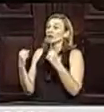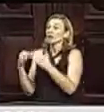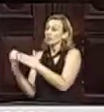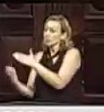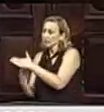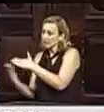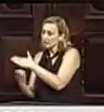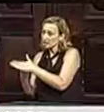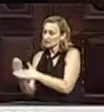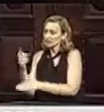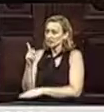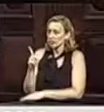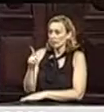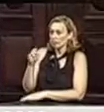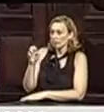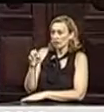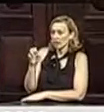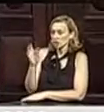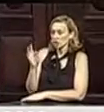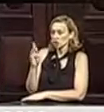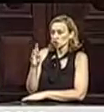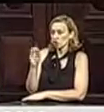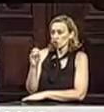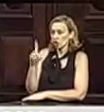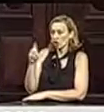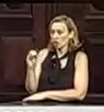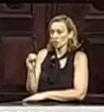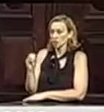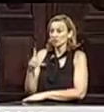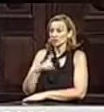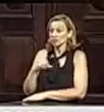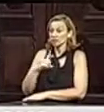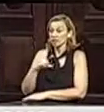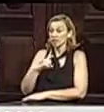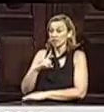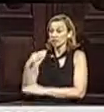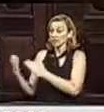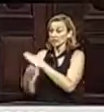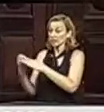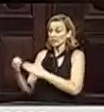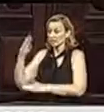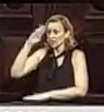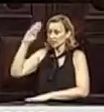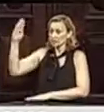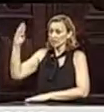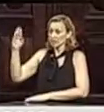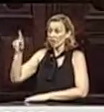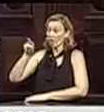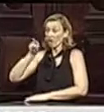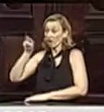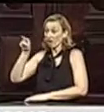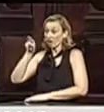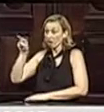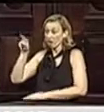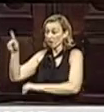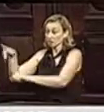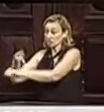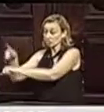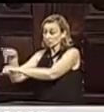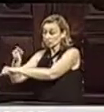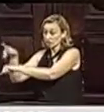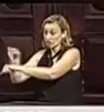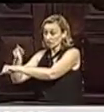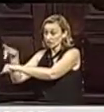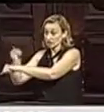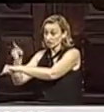Petrobras e as demais, tem uma subsidiária no exterior, onde vende o petróleo para ela mesma, ao preço mínimo. Então, o